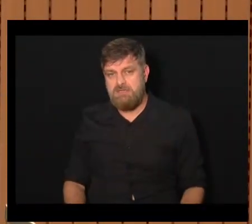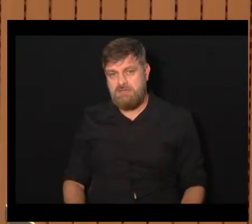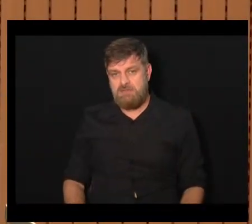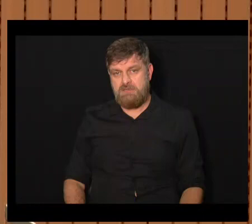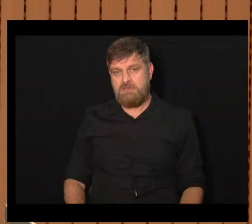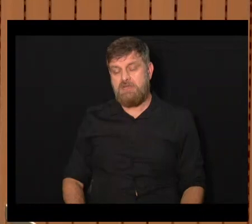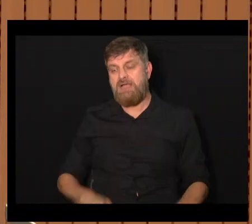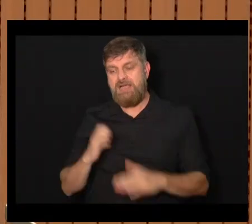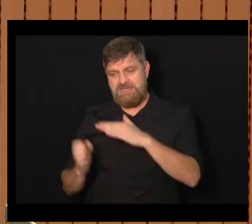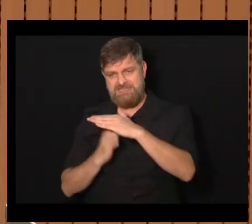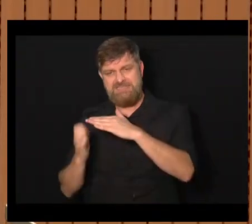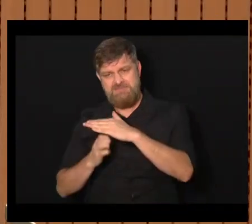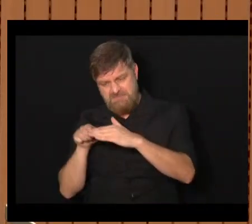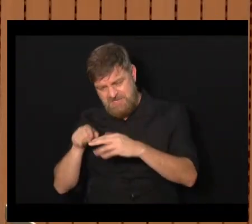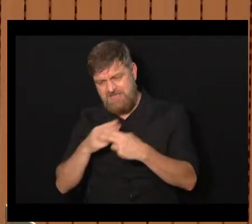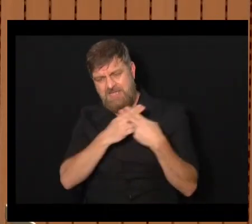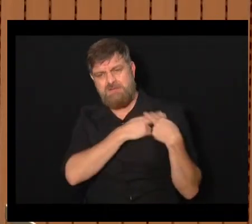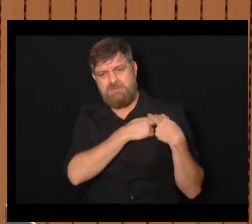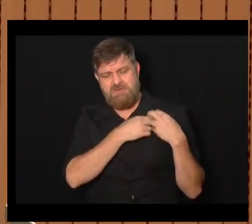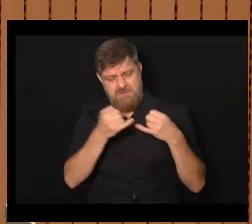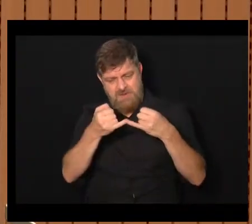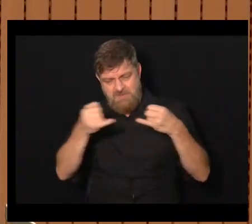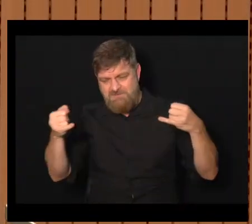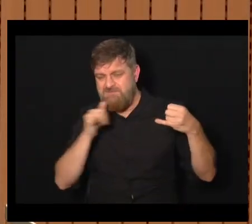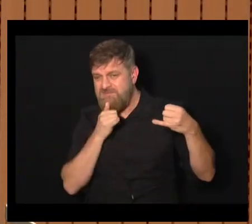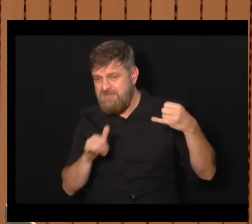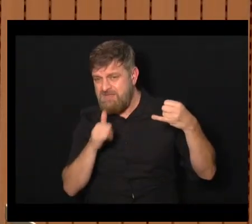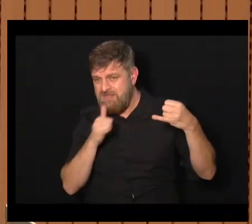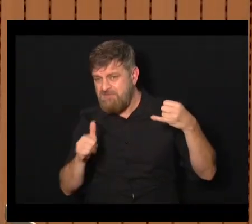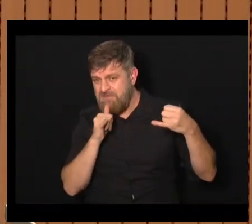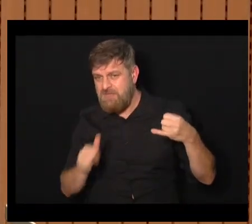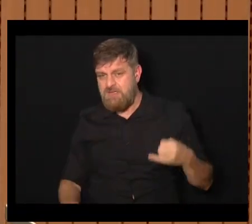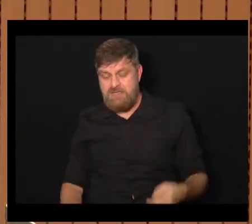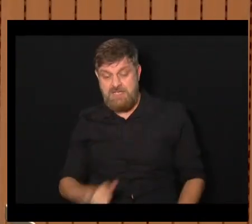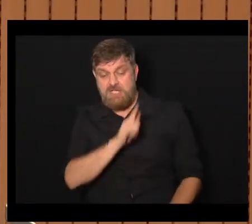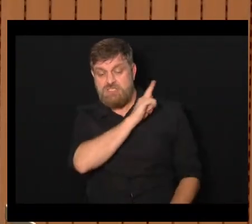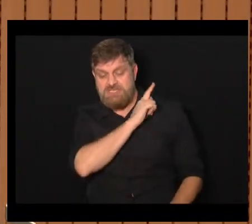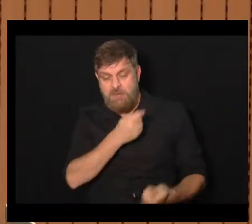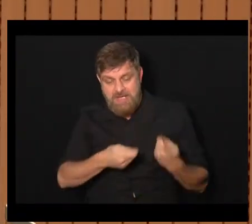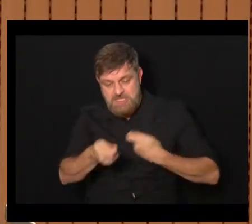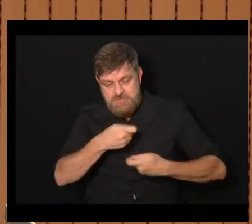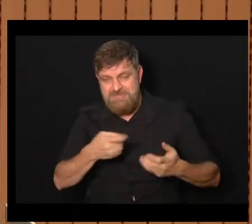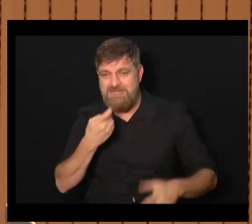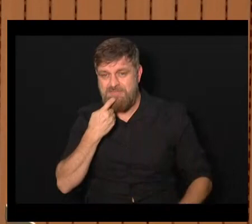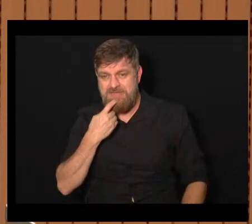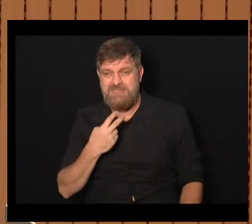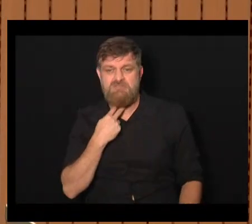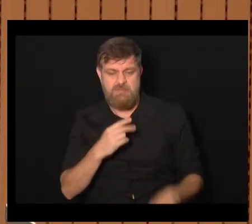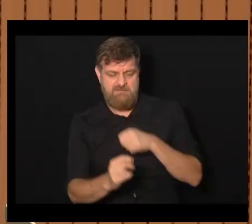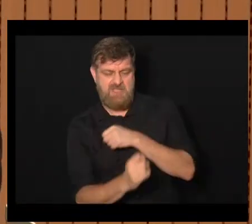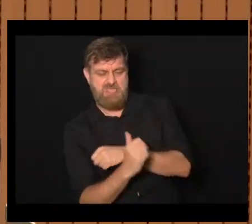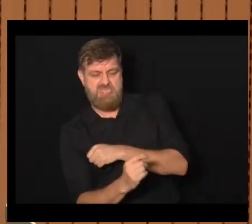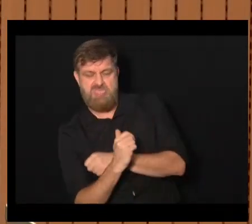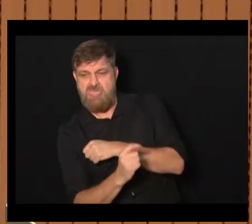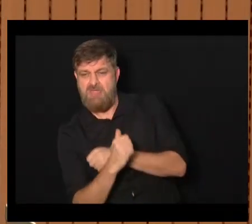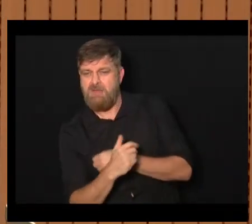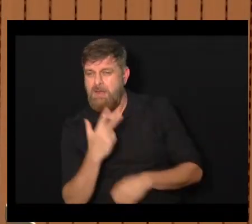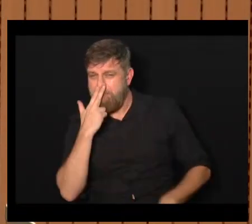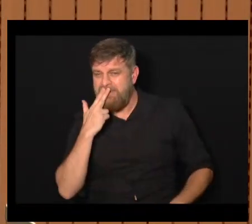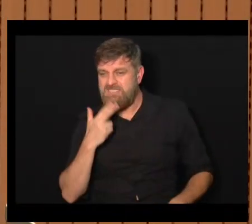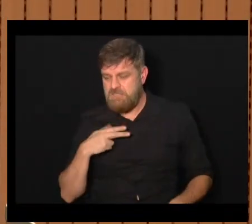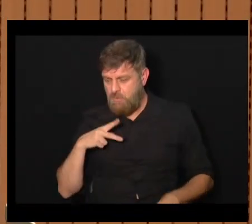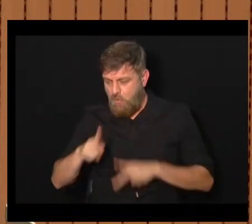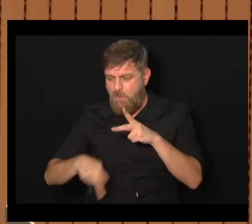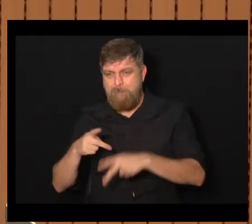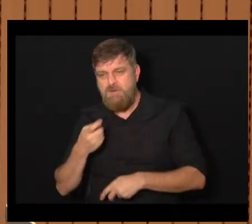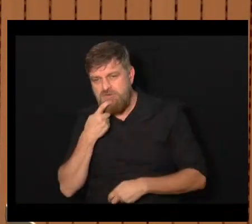têm responsabilidade de fazer uma boa gestão nessa cidade sem ficar nos enganando. Então, eles estão brincando com a